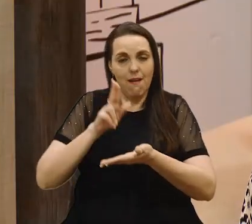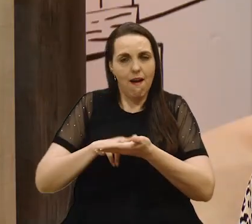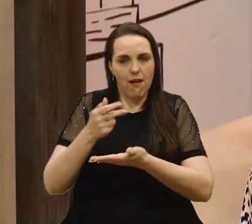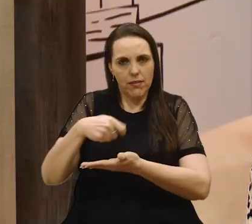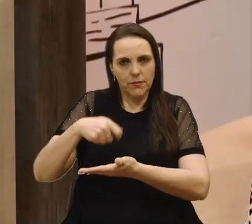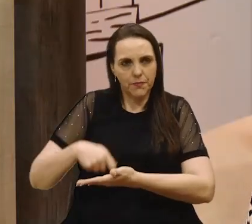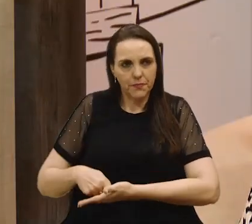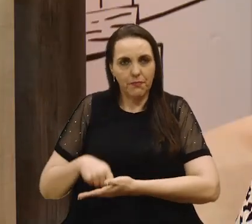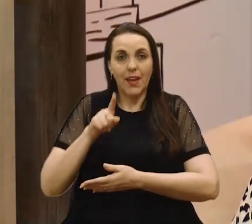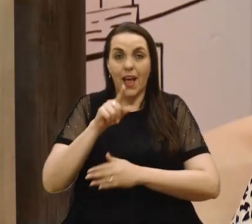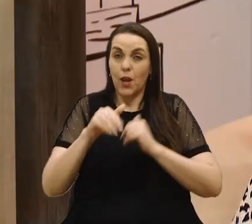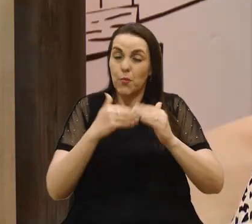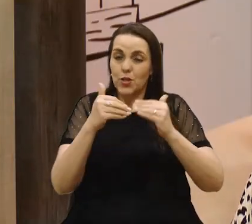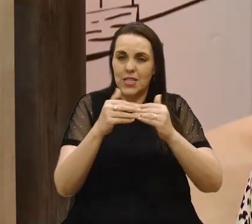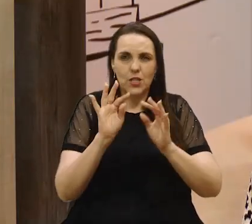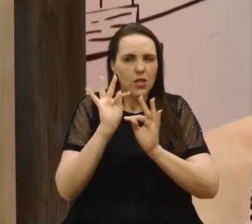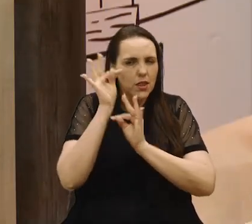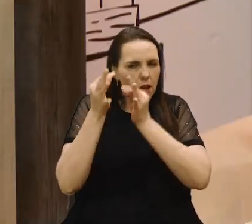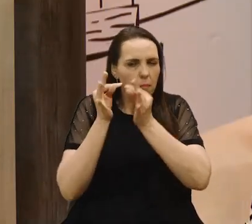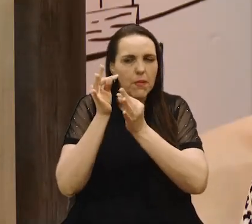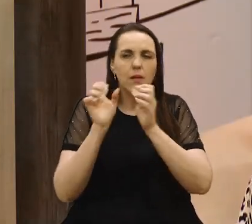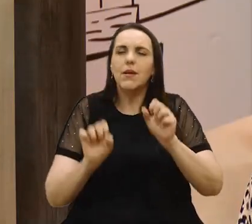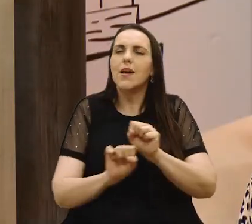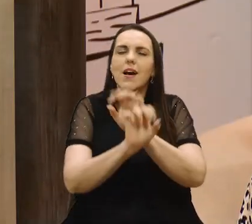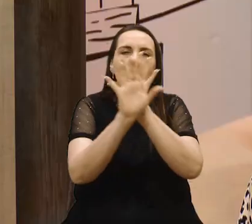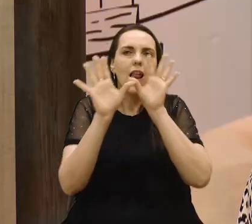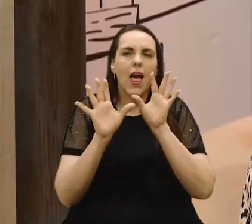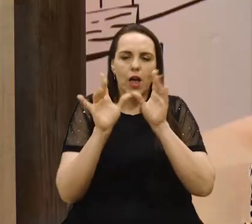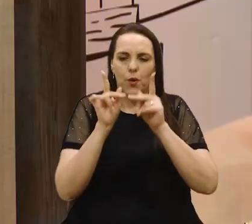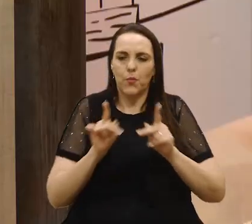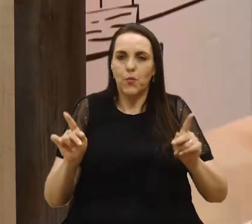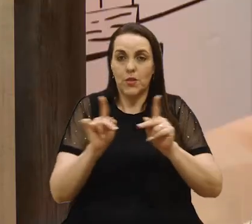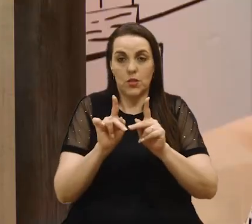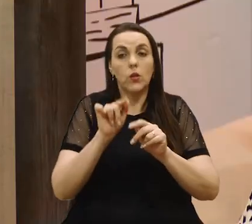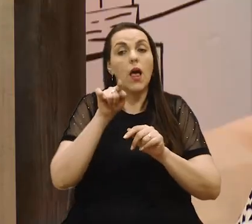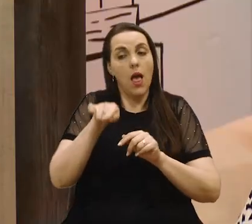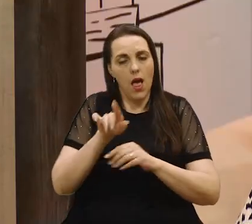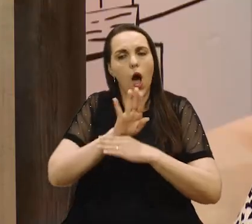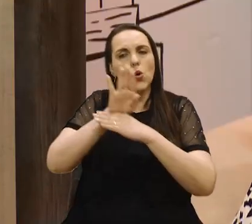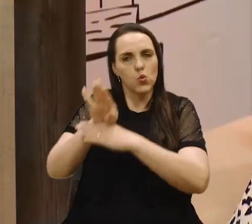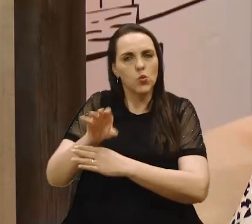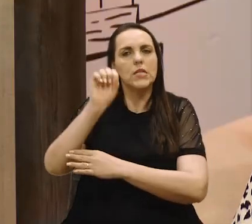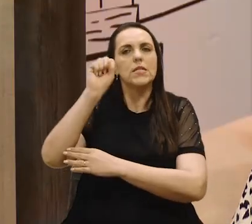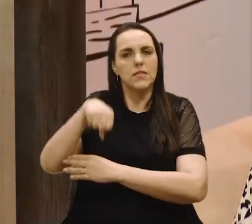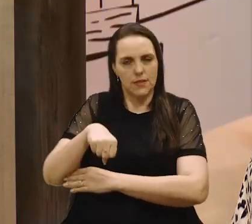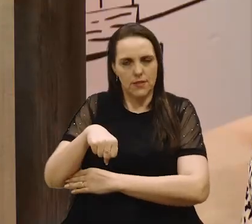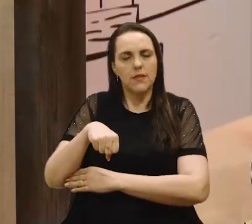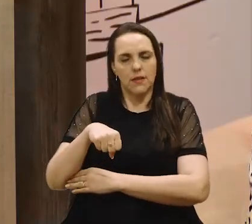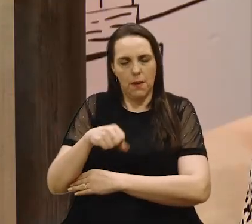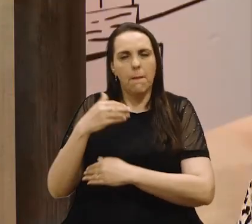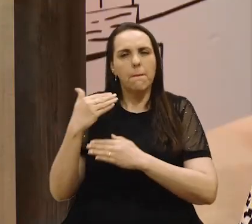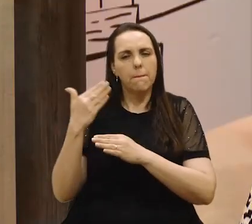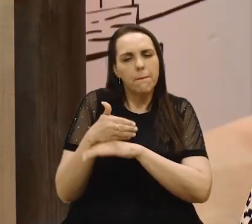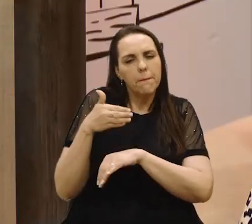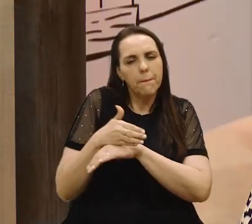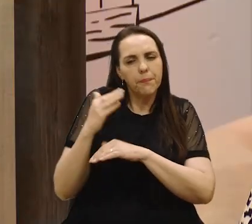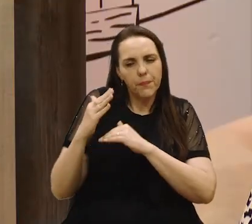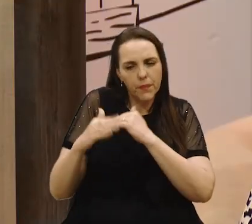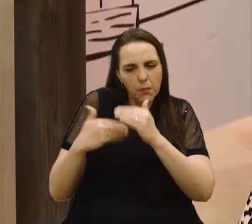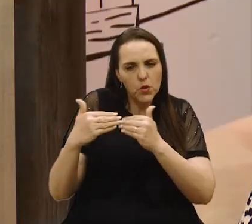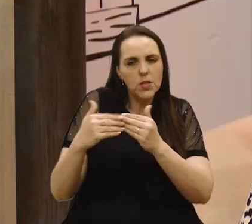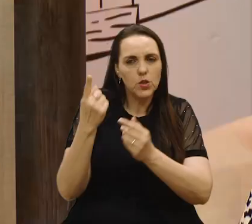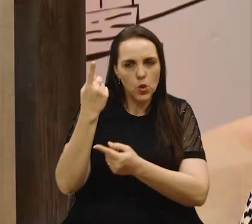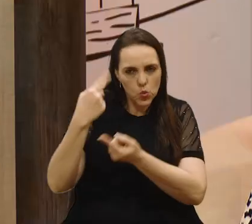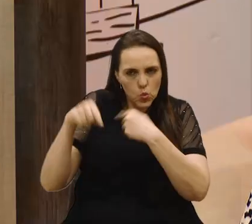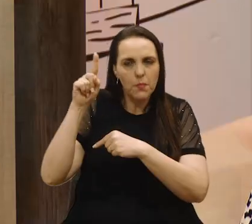para trazer que ela está num processo terapêutico, para ficar muito claro para o público que ela está recebendo ajuda, que isso faz parte desse processo